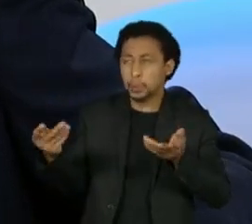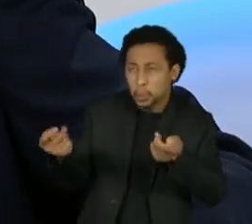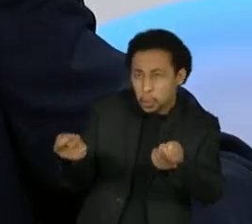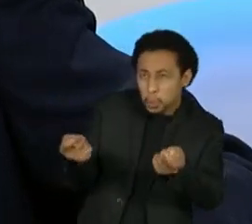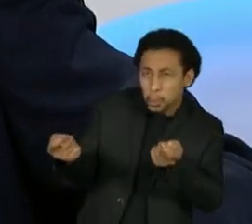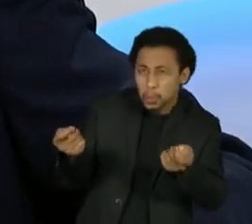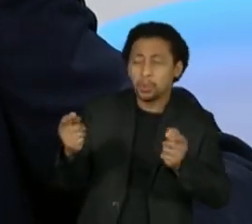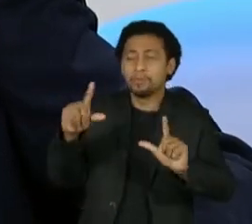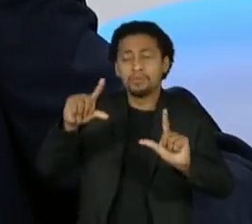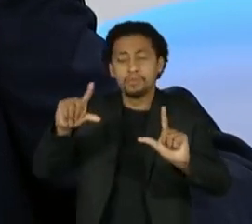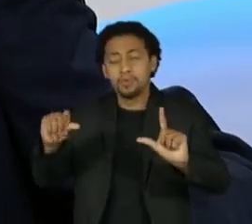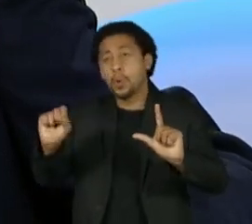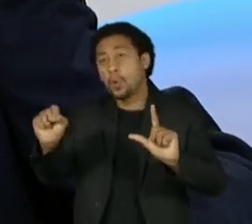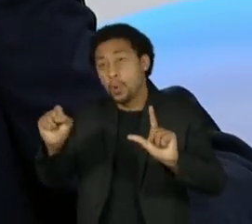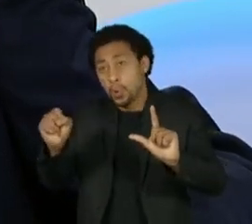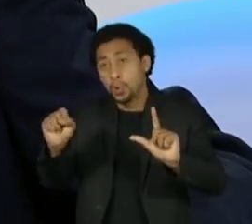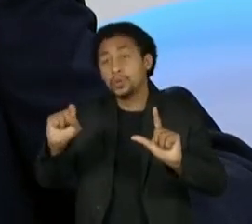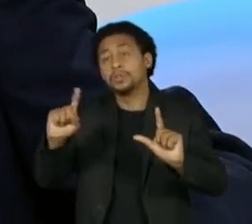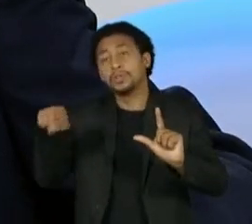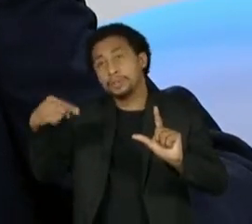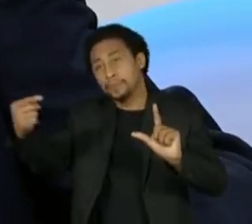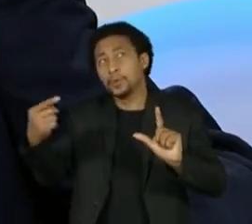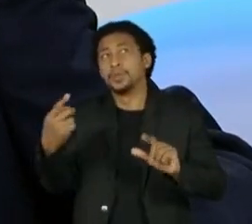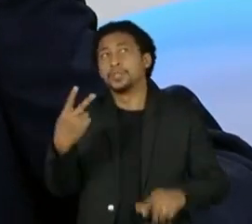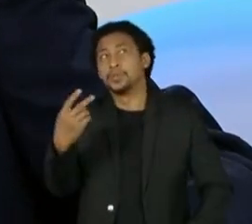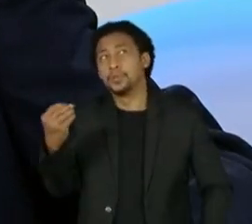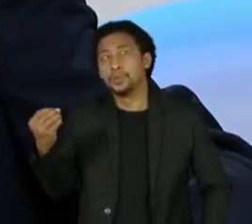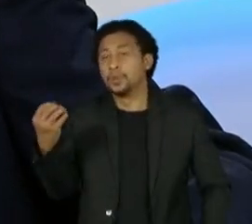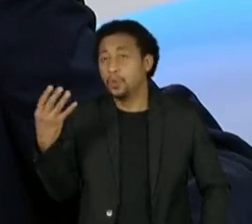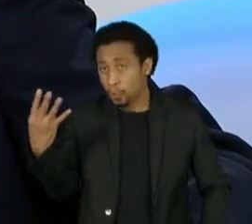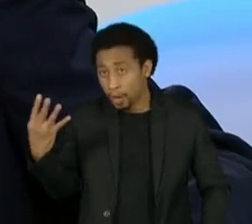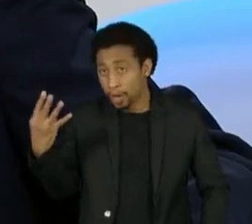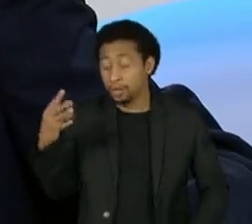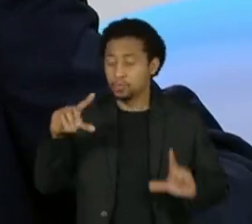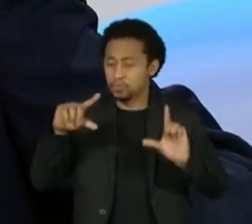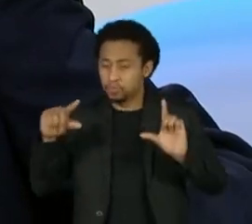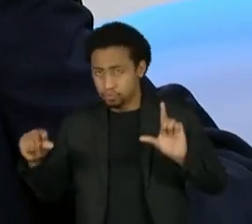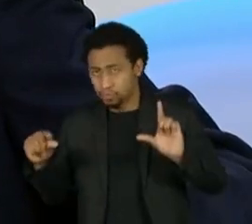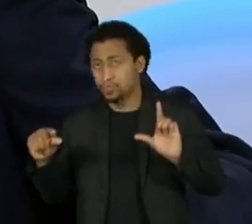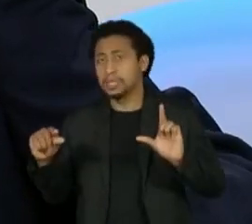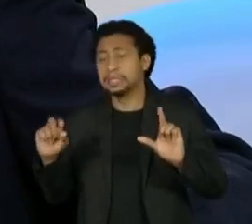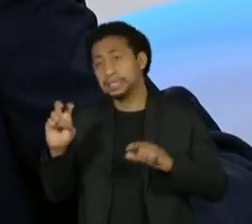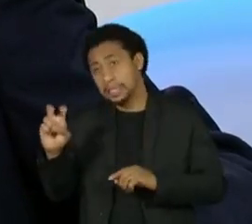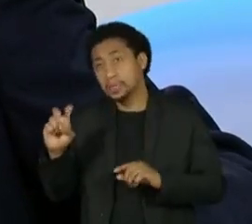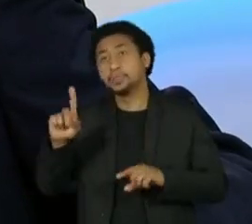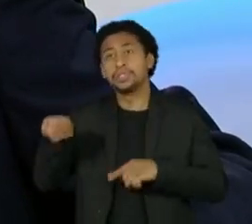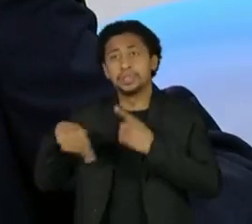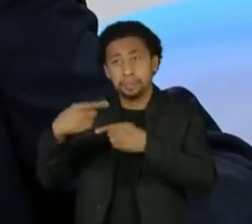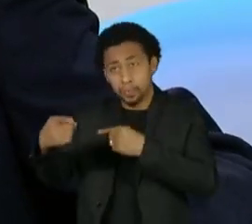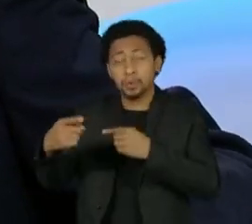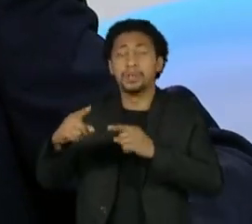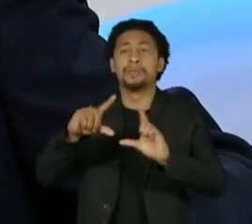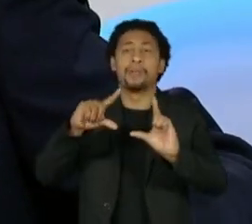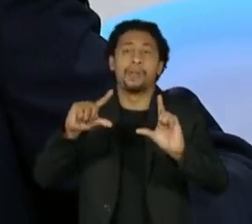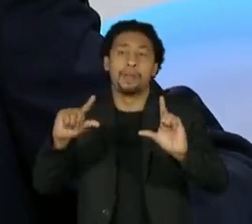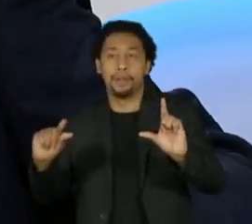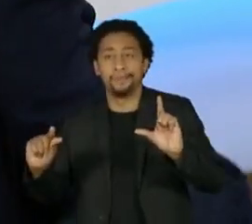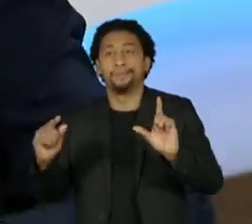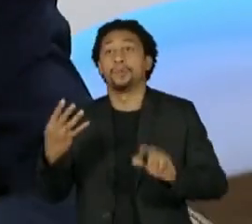e 2004 e depois quatro e meio que já uma